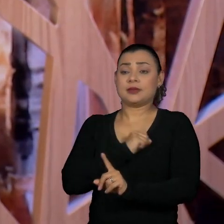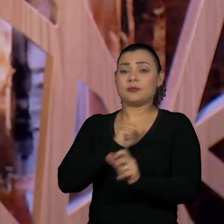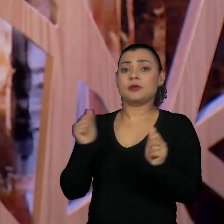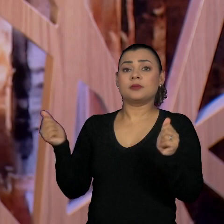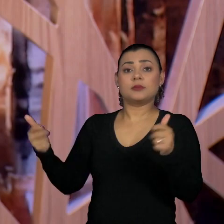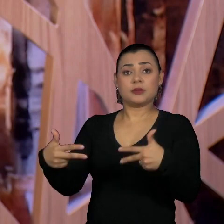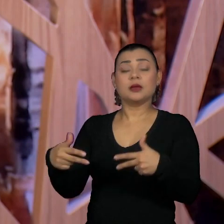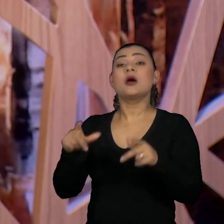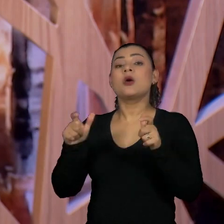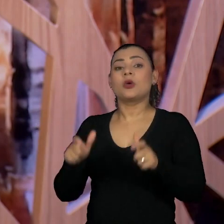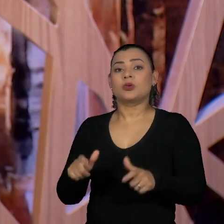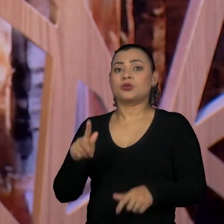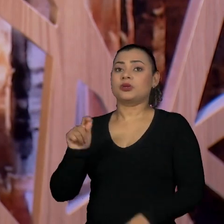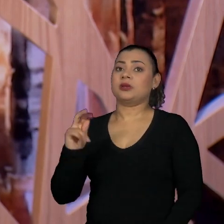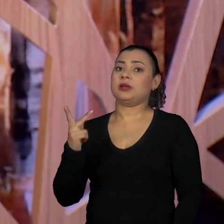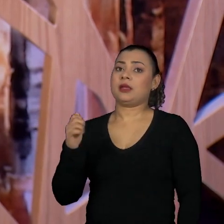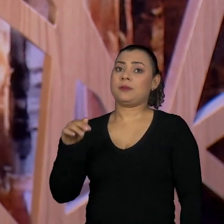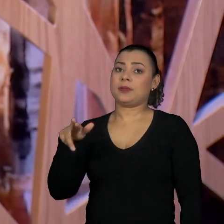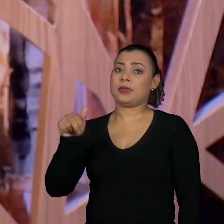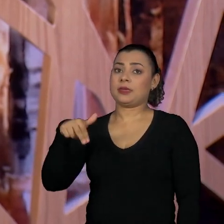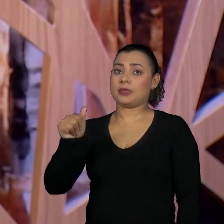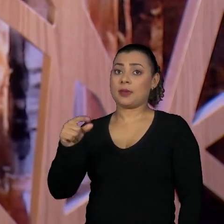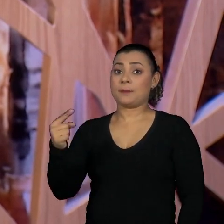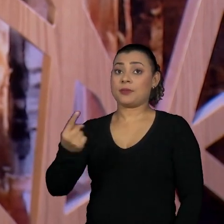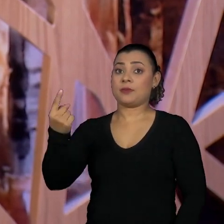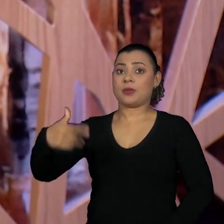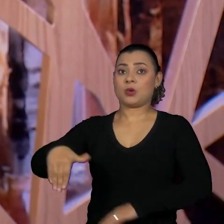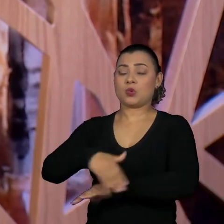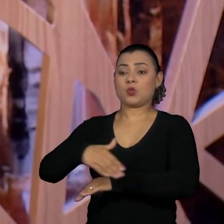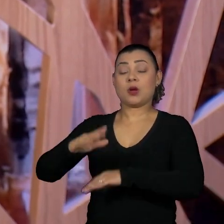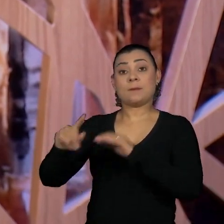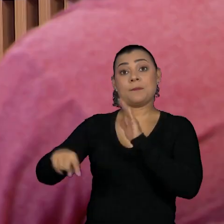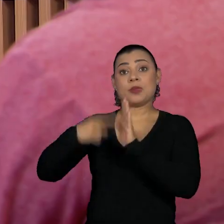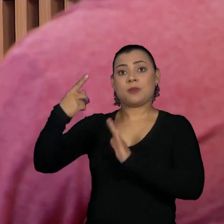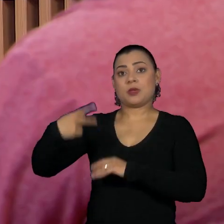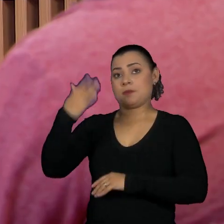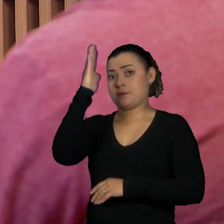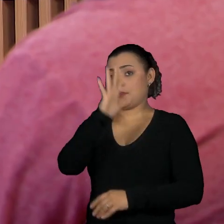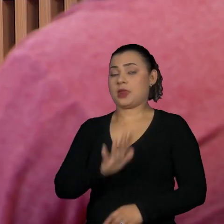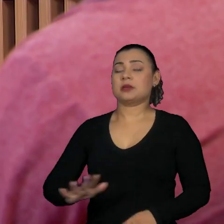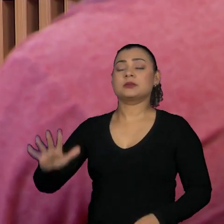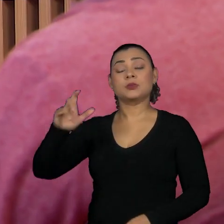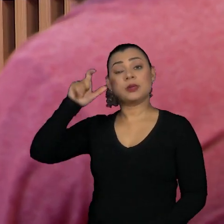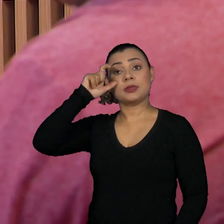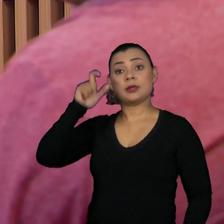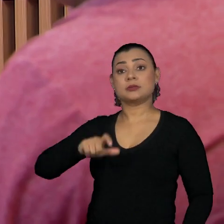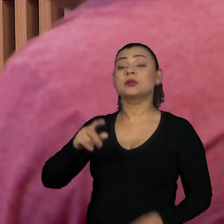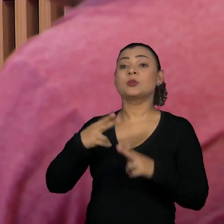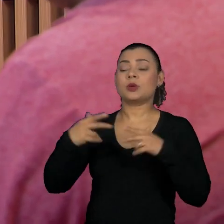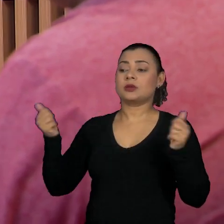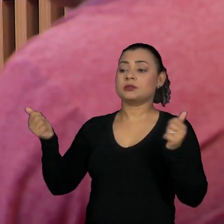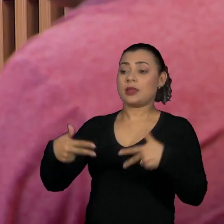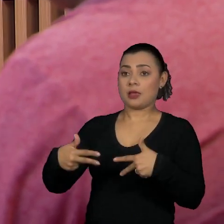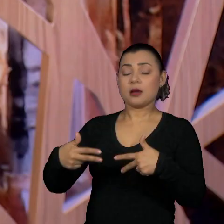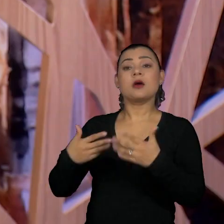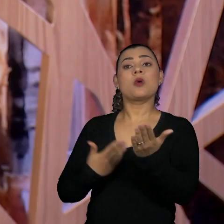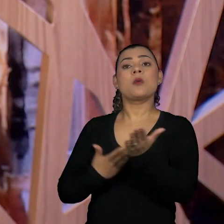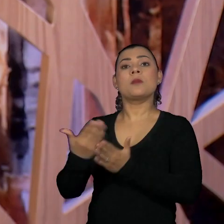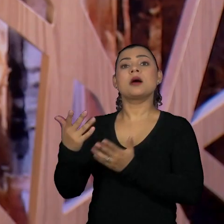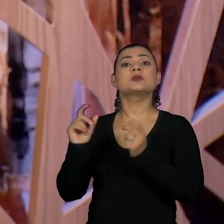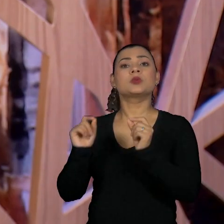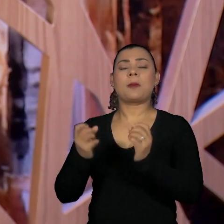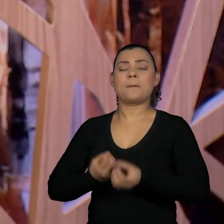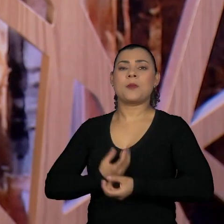da Guilherminha, que é o primeiro slam de rua do Brasil. E é interessante, porque o slam chega no Brasil, nessas batalhas